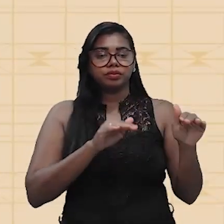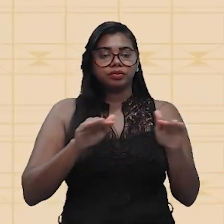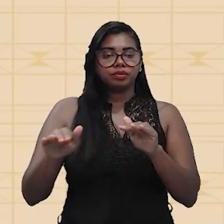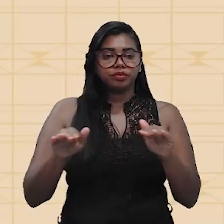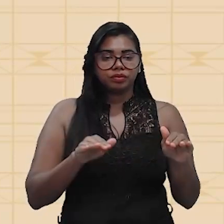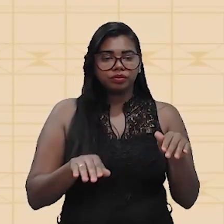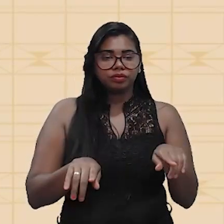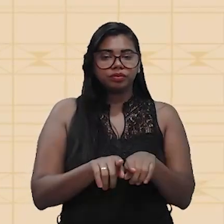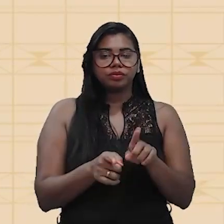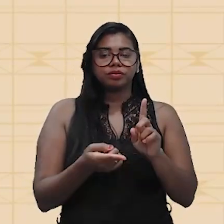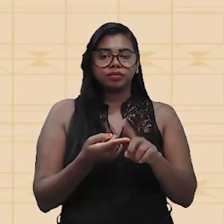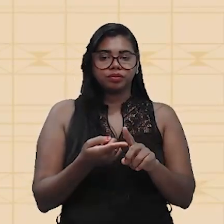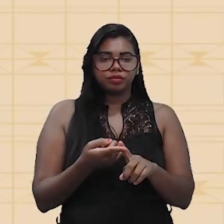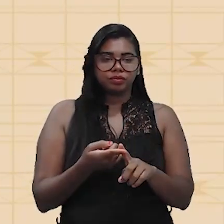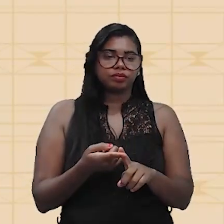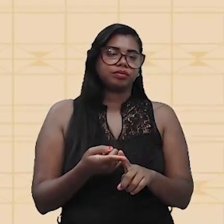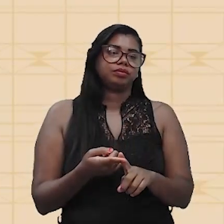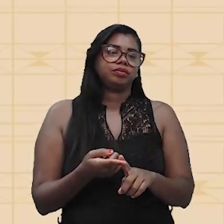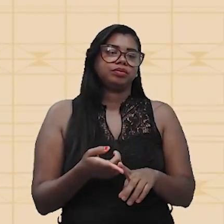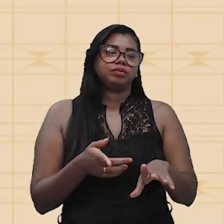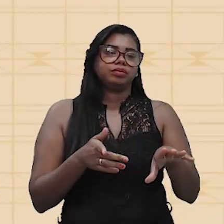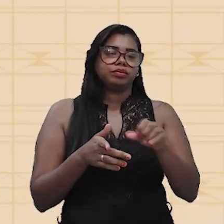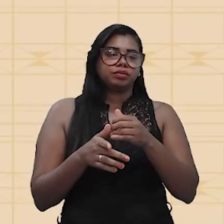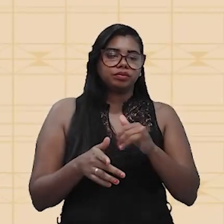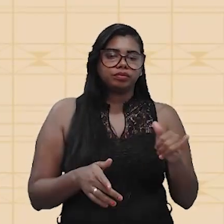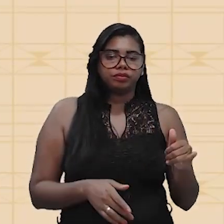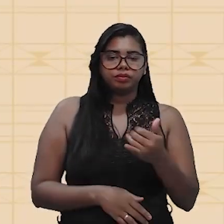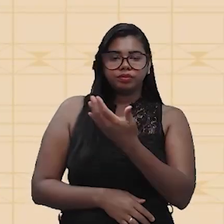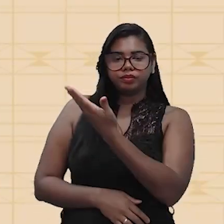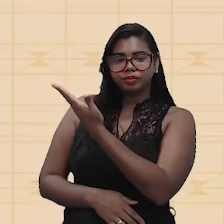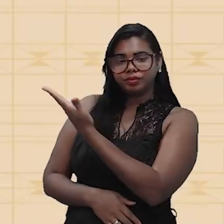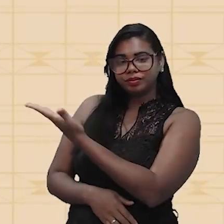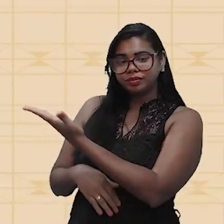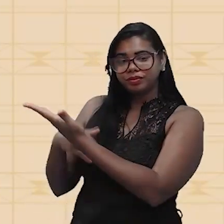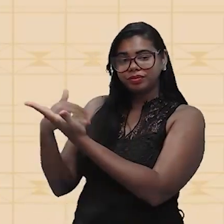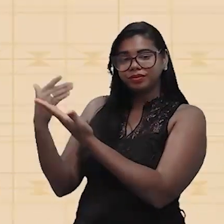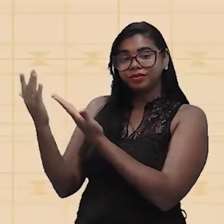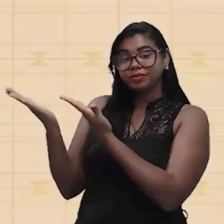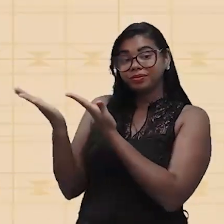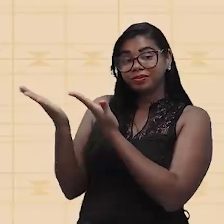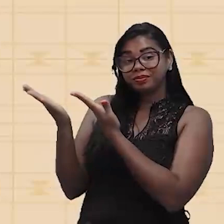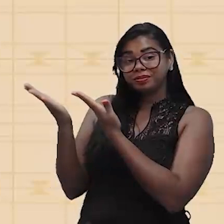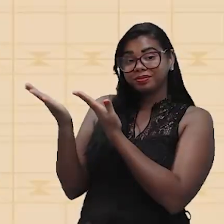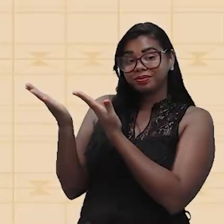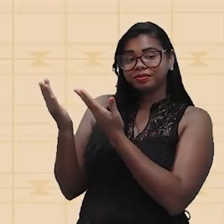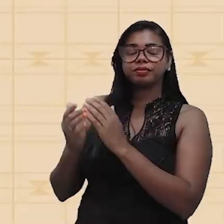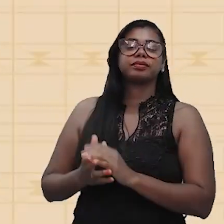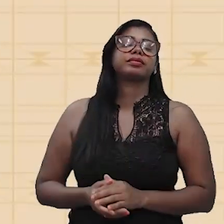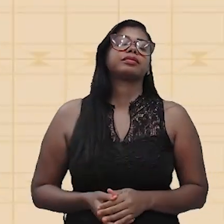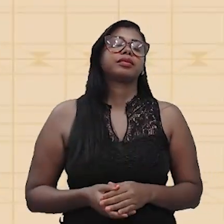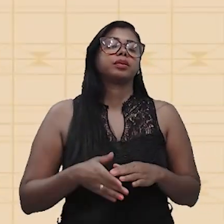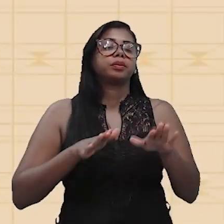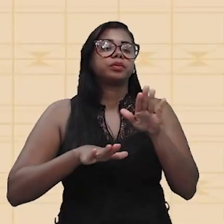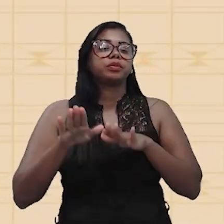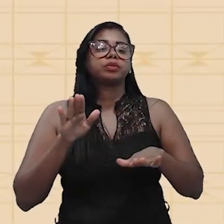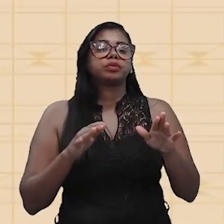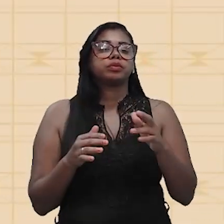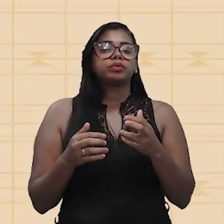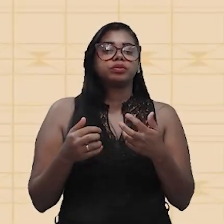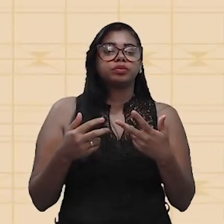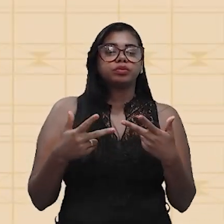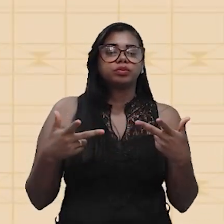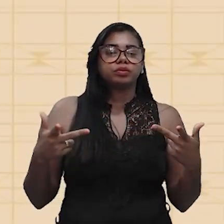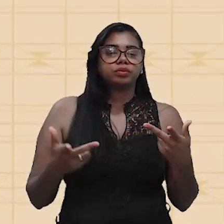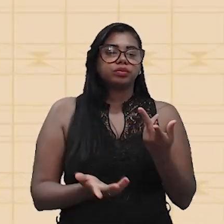de receptores. O que acontece, pessoal, que a gente tem que ter muito cuidado com relação a isso, que a